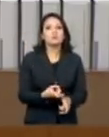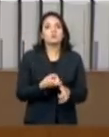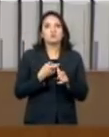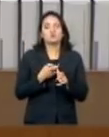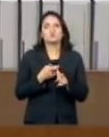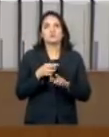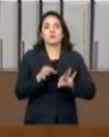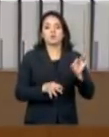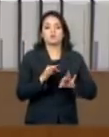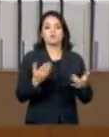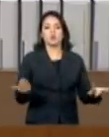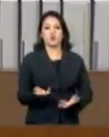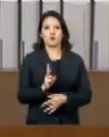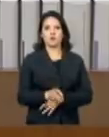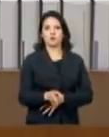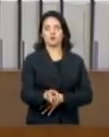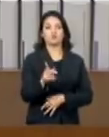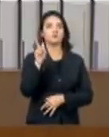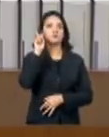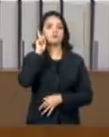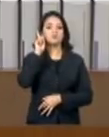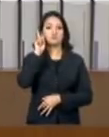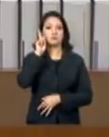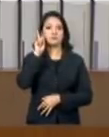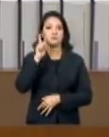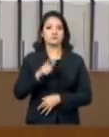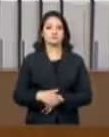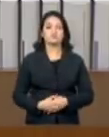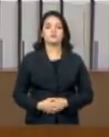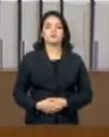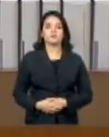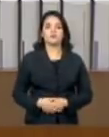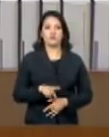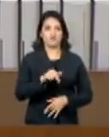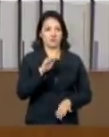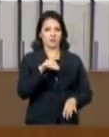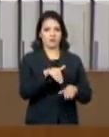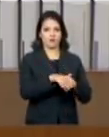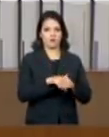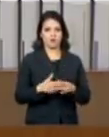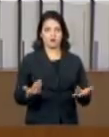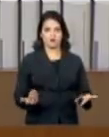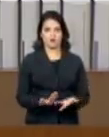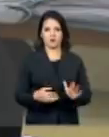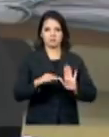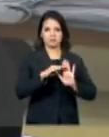palavra continuidade ao ministro gilmar mendes o próximo a votar na ordem regimental